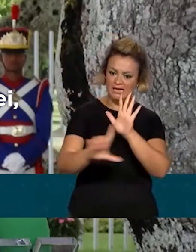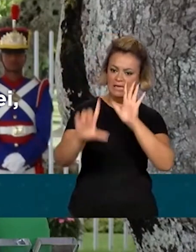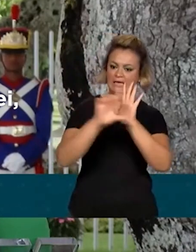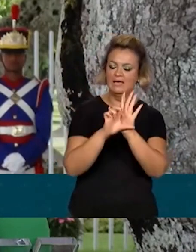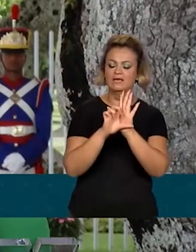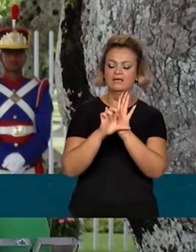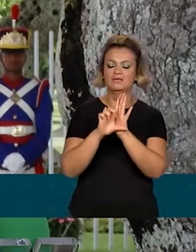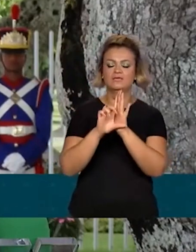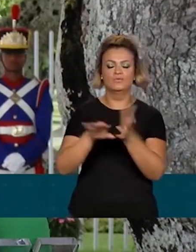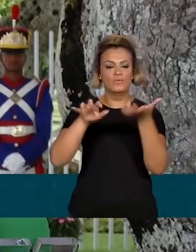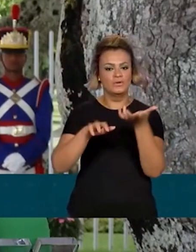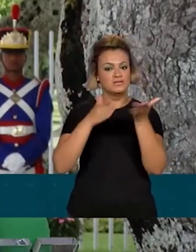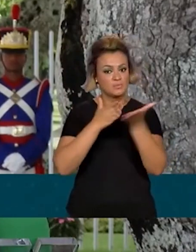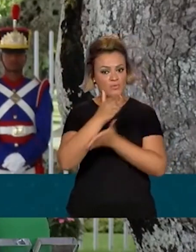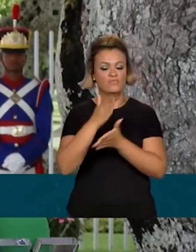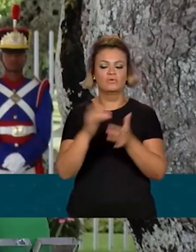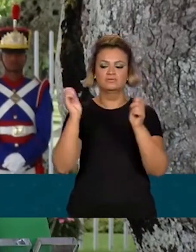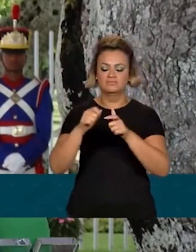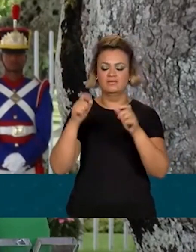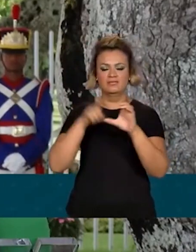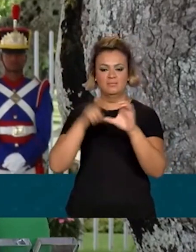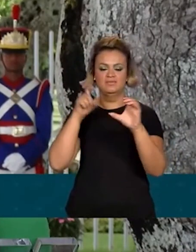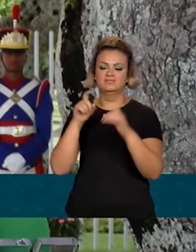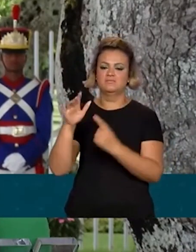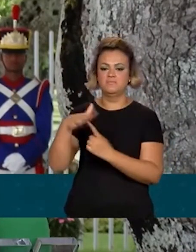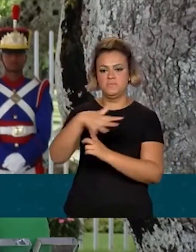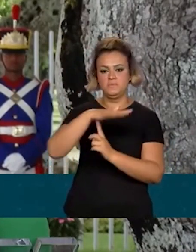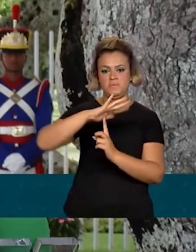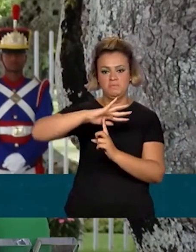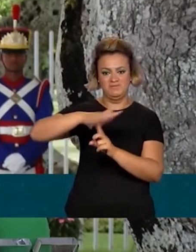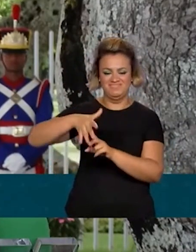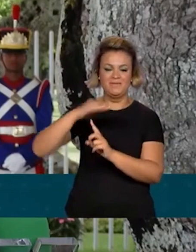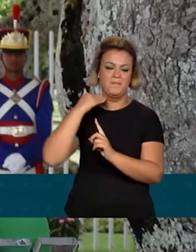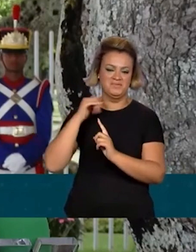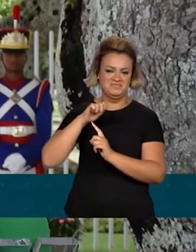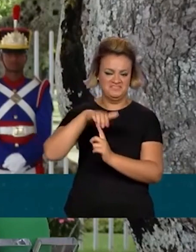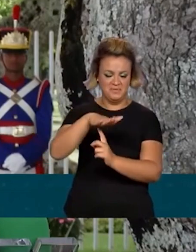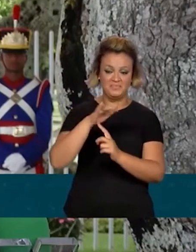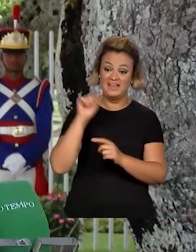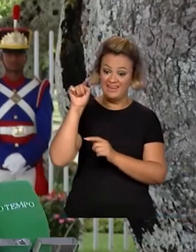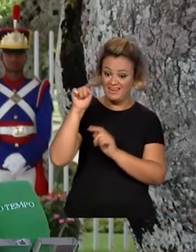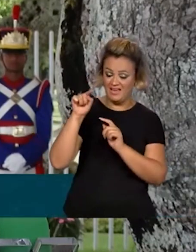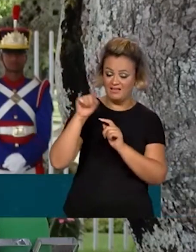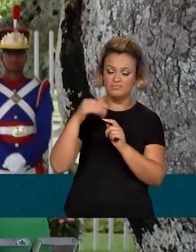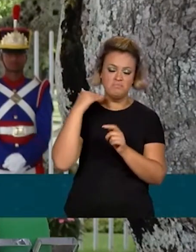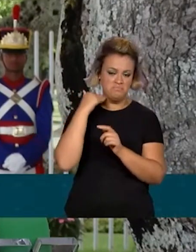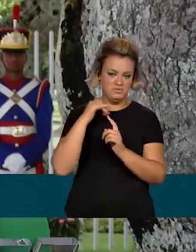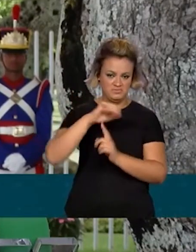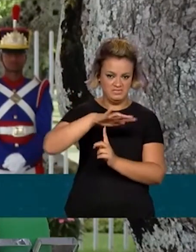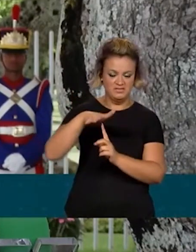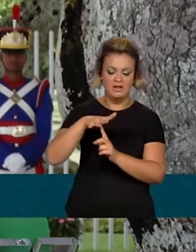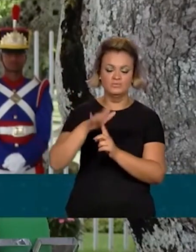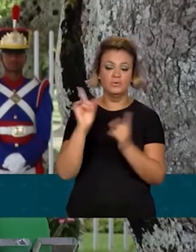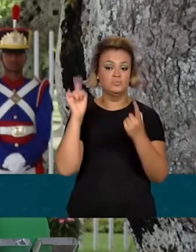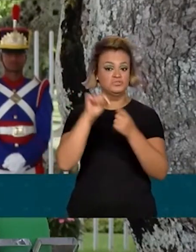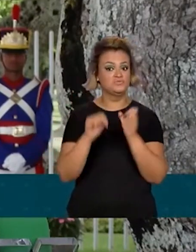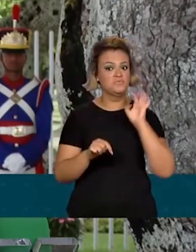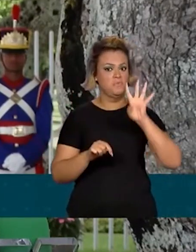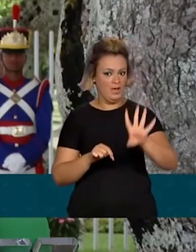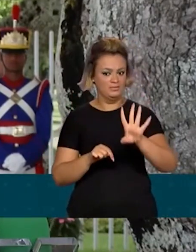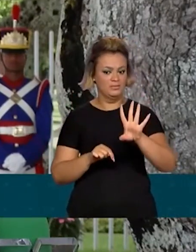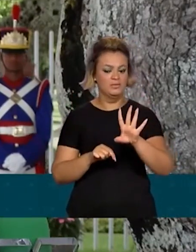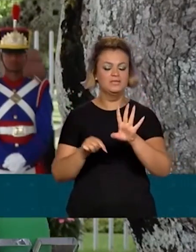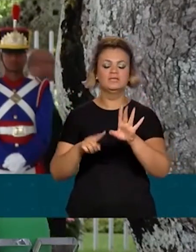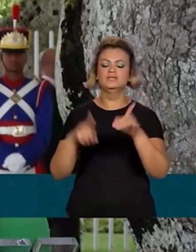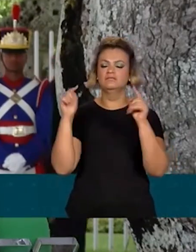o próprio congresso aprovou que garante autonomia para o Banco Central lá na lei do Banco Central tem quatro objetivos que